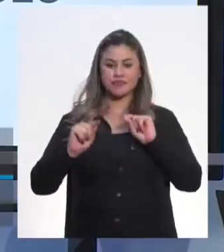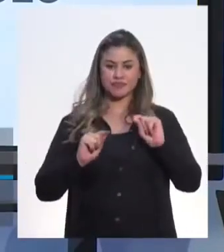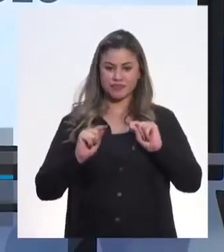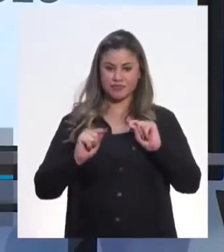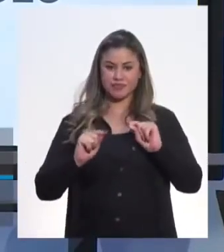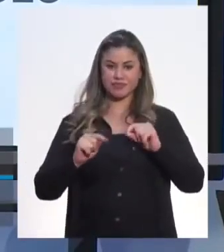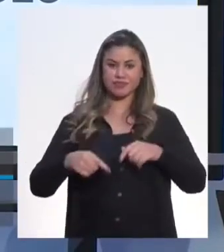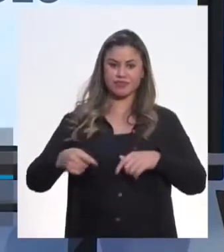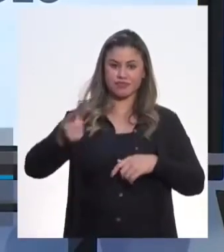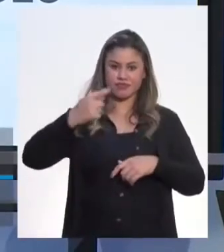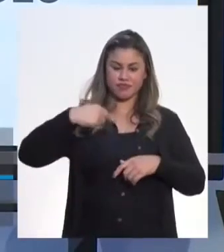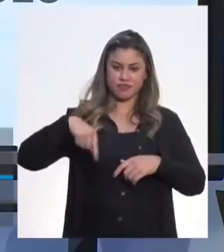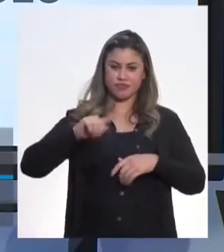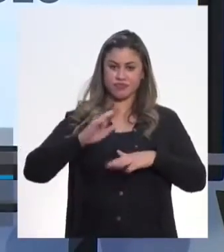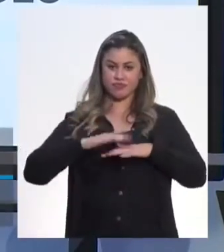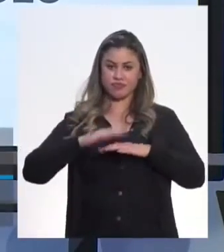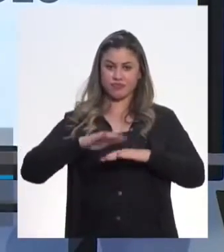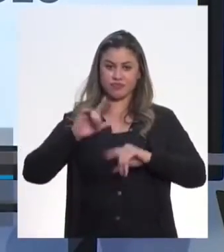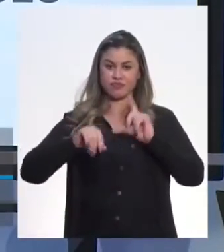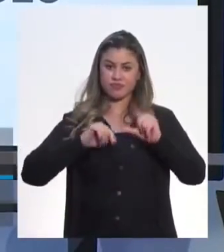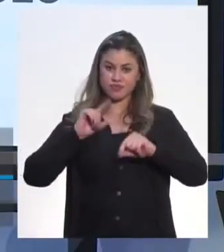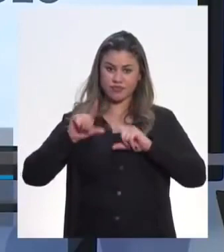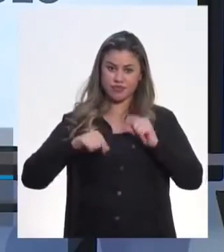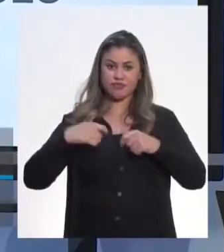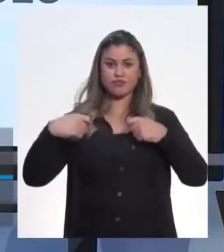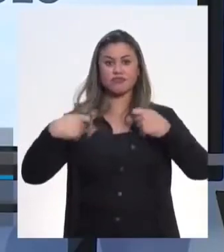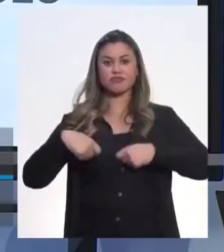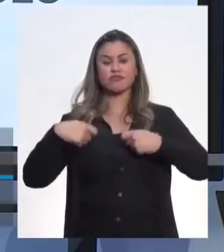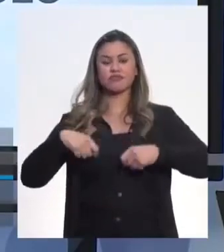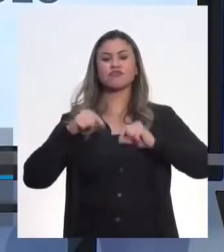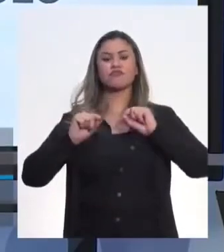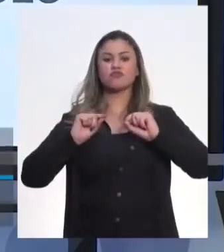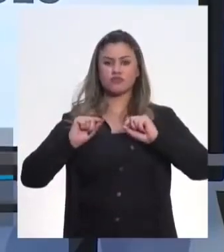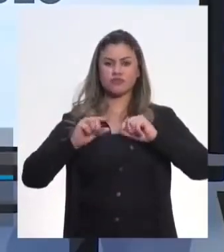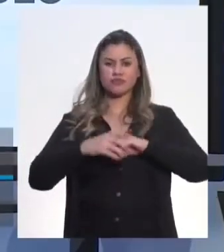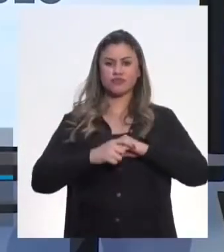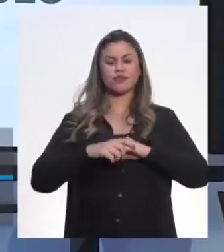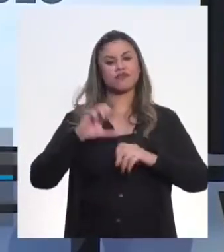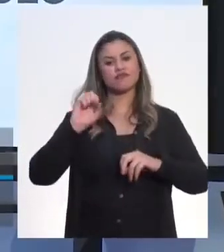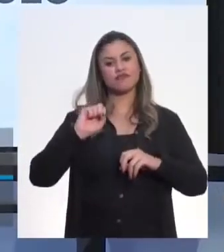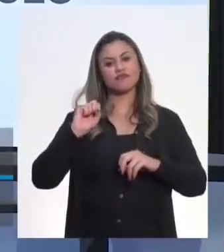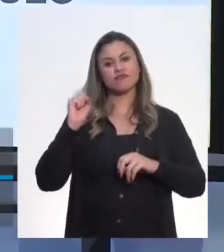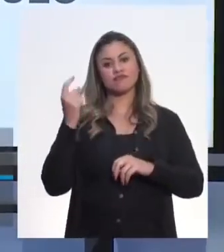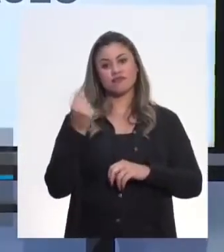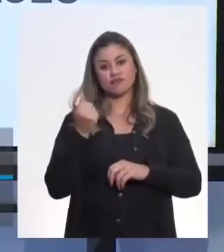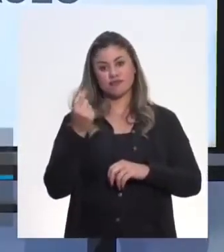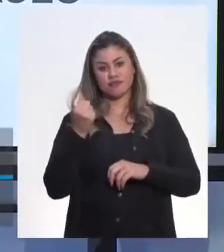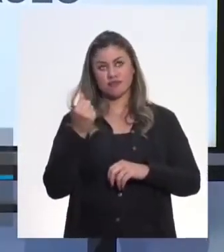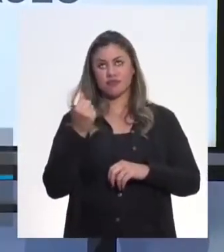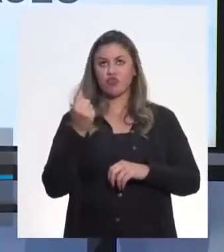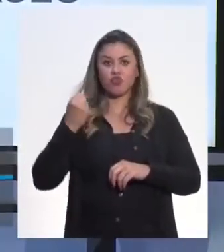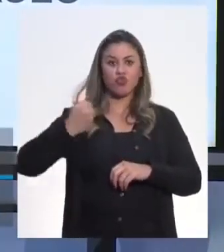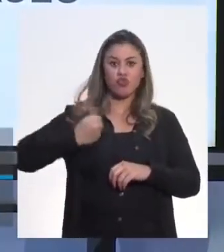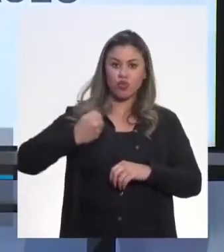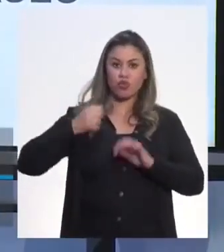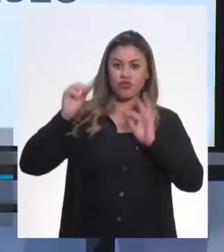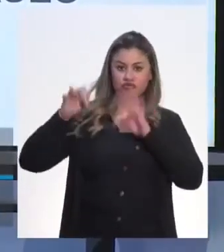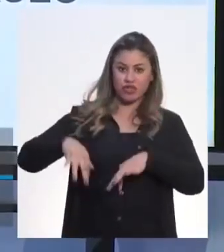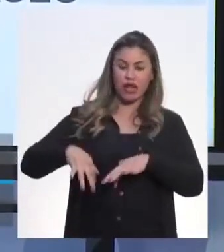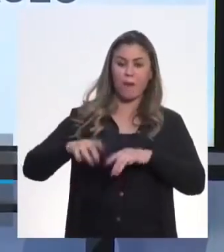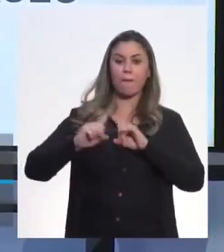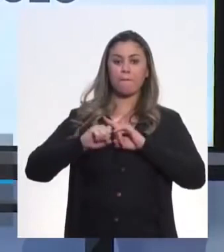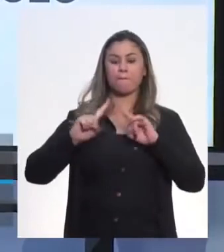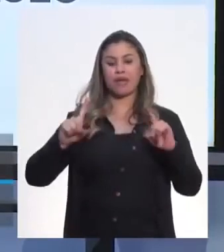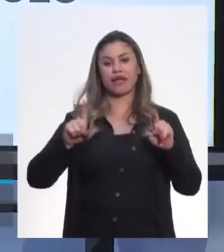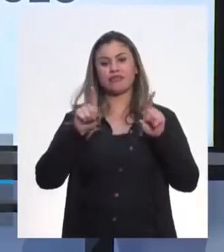as nossas escolhas elas dependem não só do valor final como também da nossa